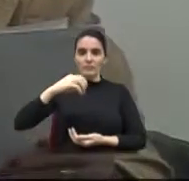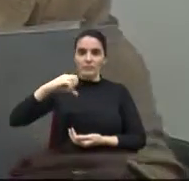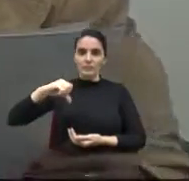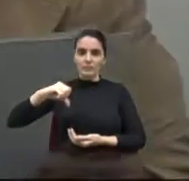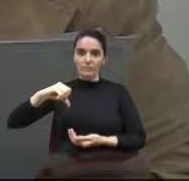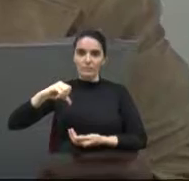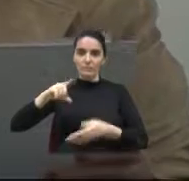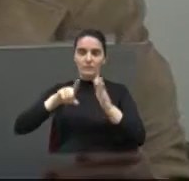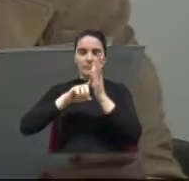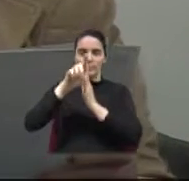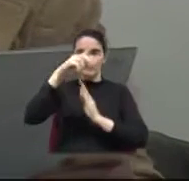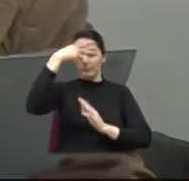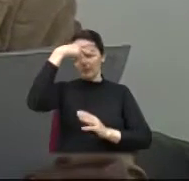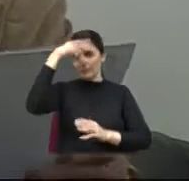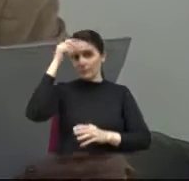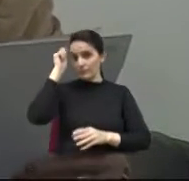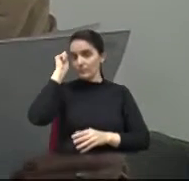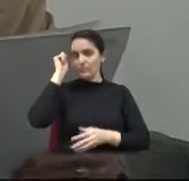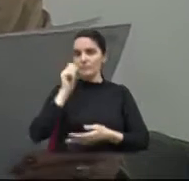faço um requerimento pedindo,